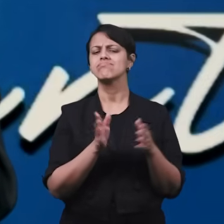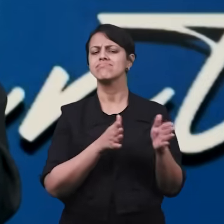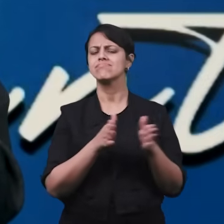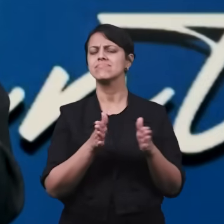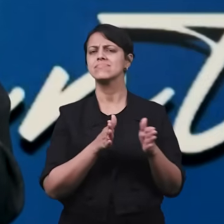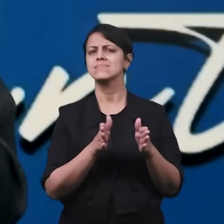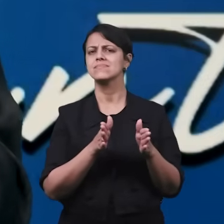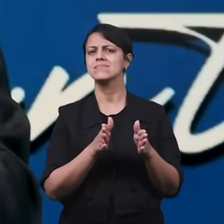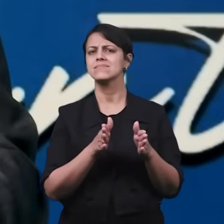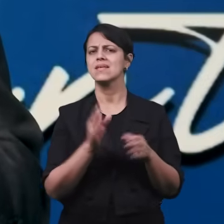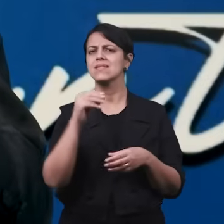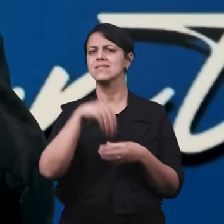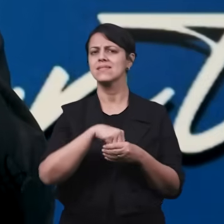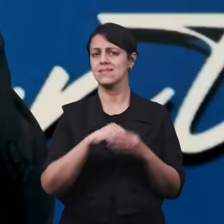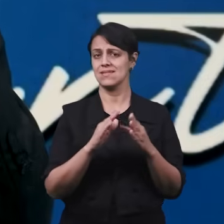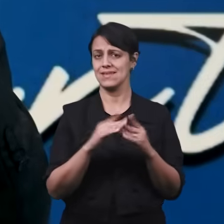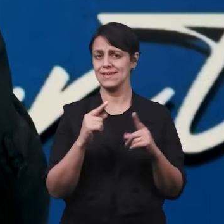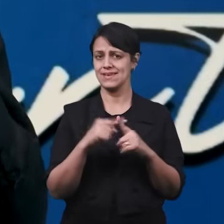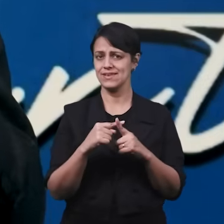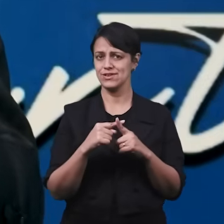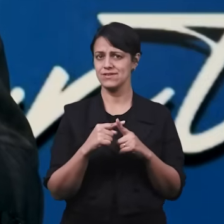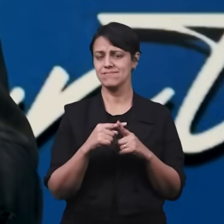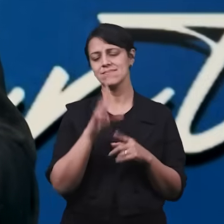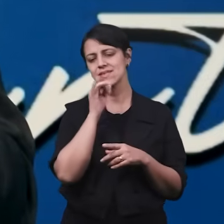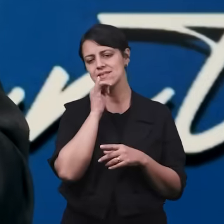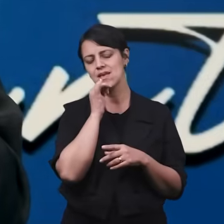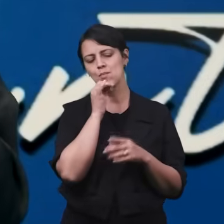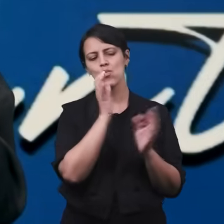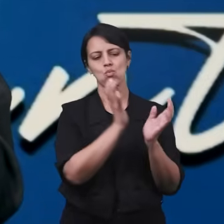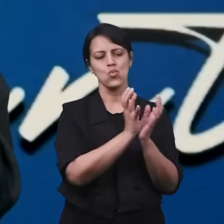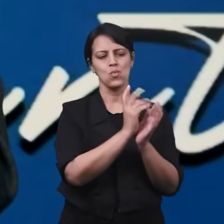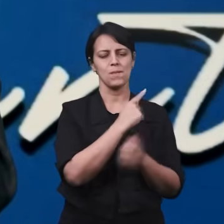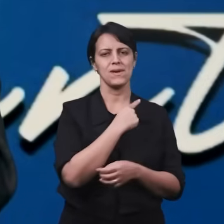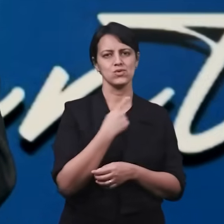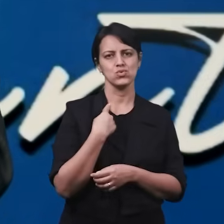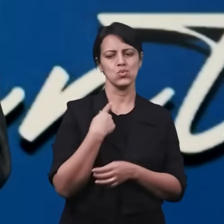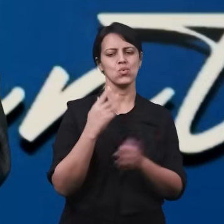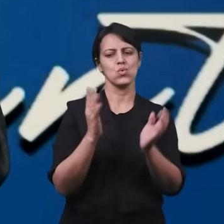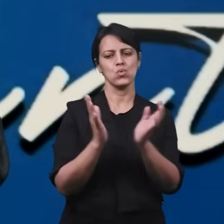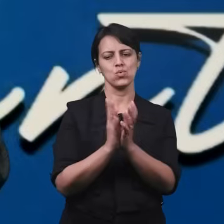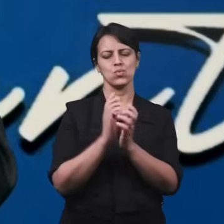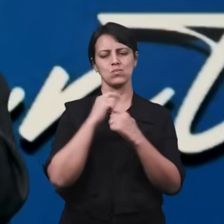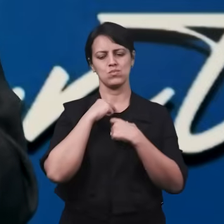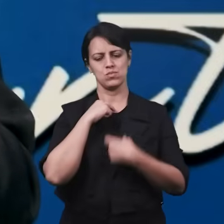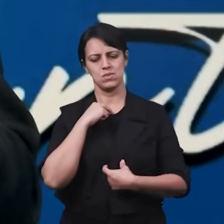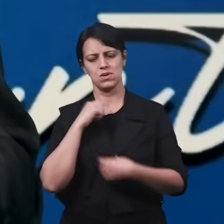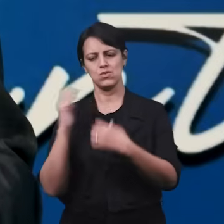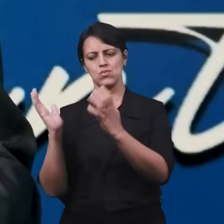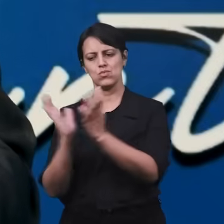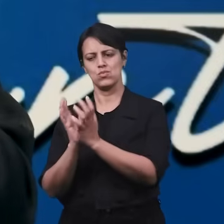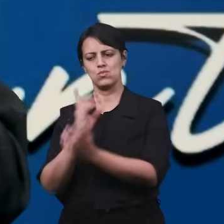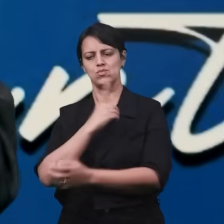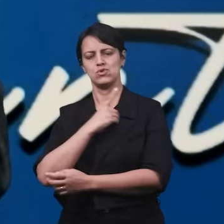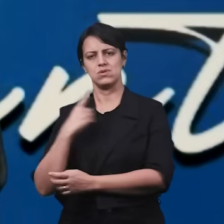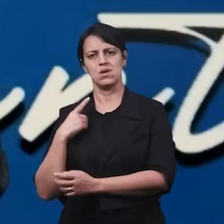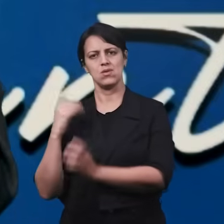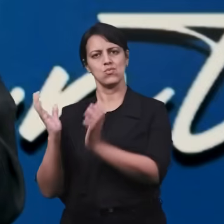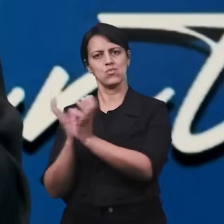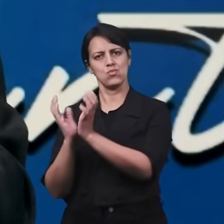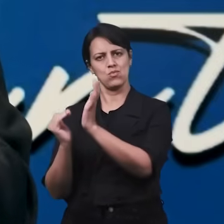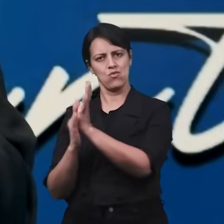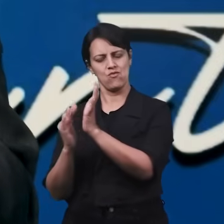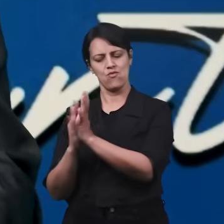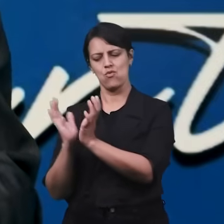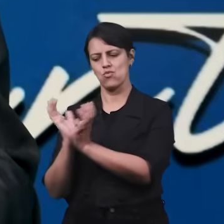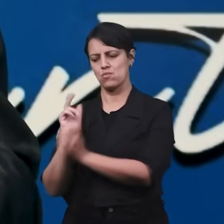crente na igreja. Nós já falamos aqui sobre o segmento dos pastores, dos diáconos, dos obreiros, do grupo de louvor, instrumentista, professora de